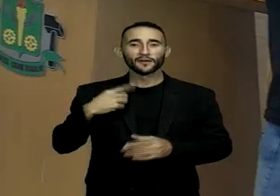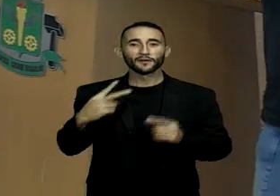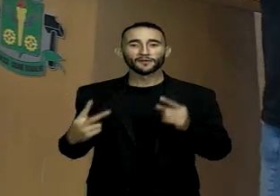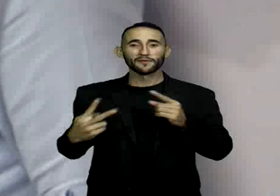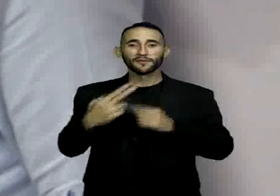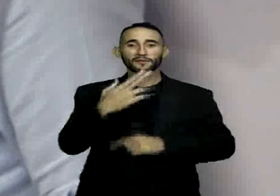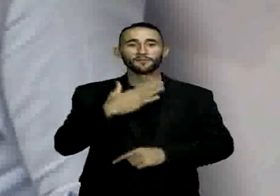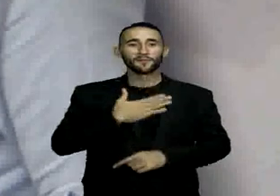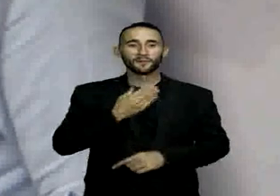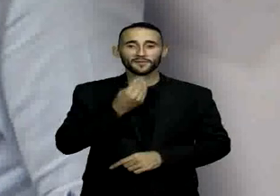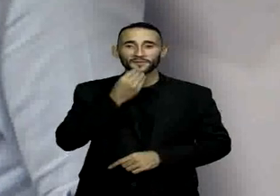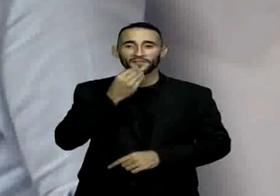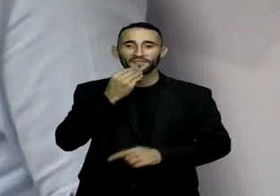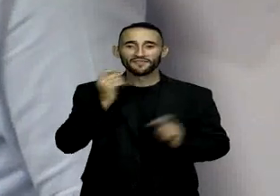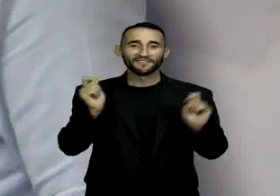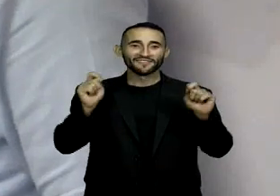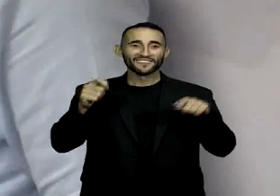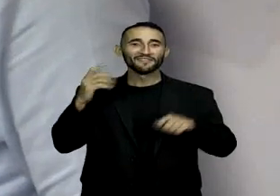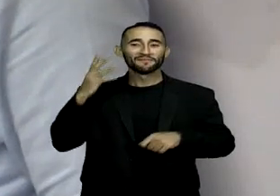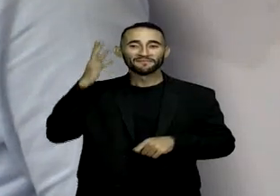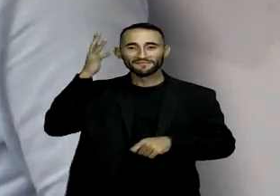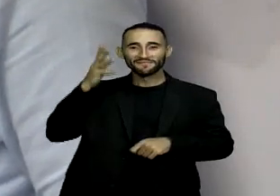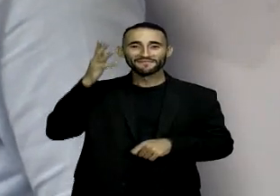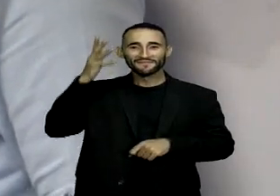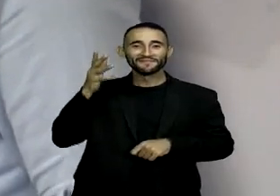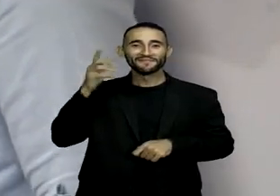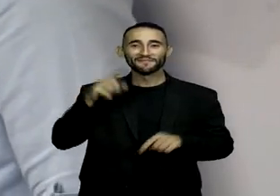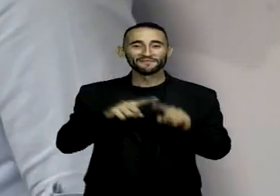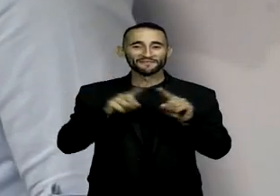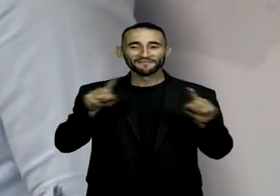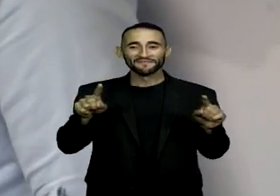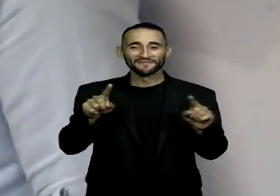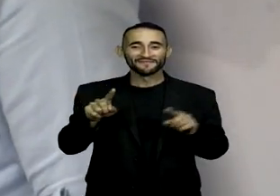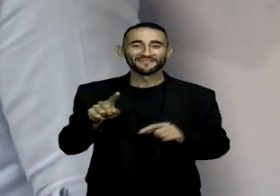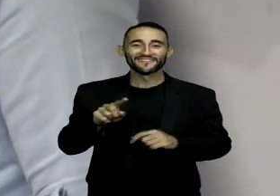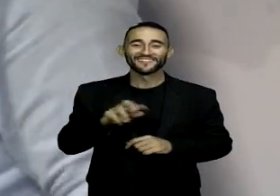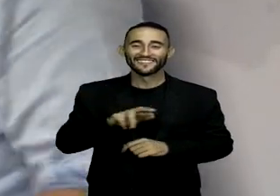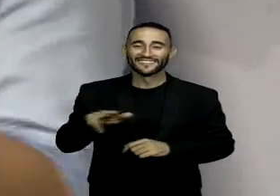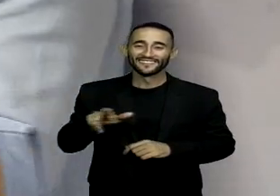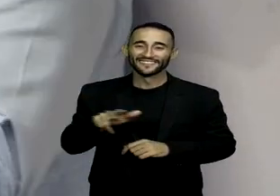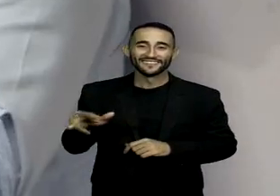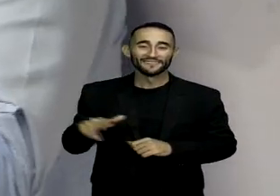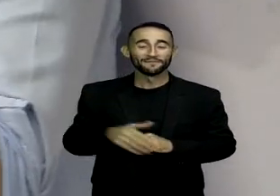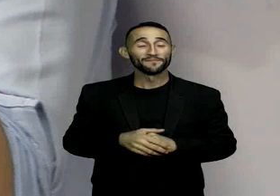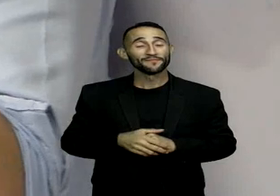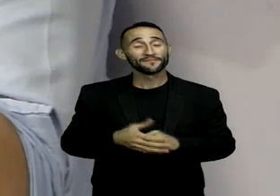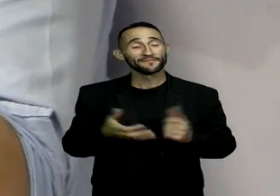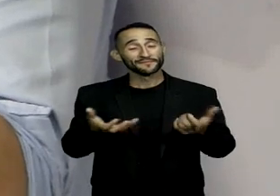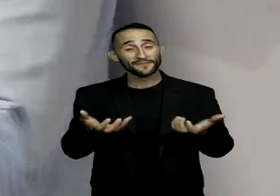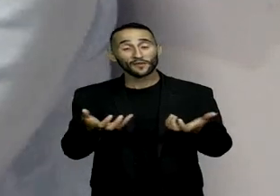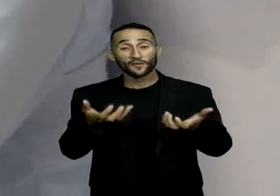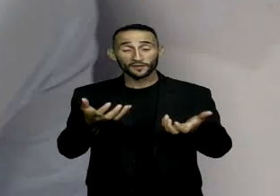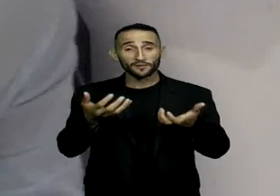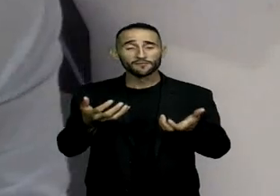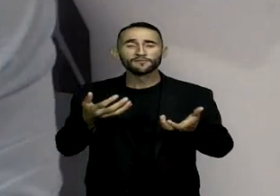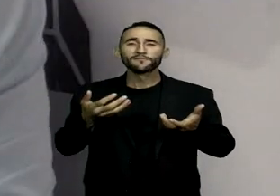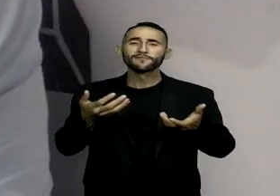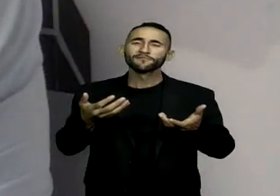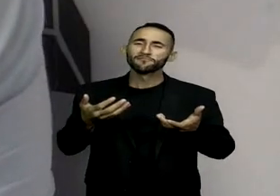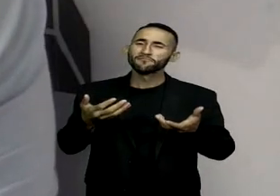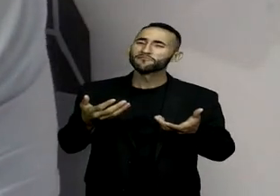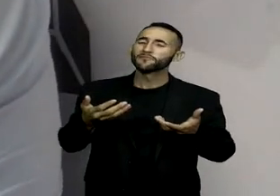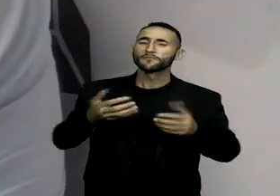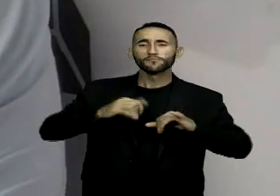oportunidade de fala, nobre vereador. Deveria, mas não vou abrir a sessão. Eu quero... dizer aqui que a fala do presidente Carmona foi